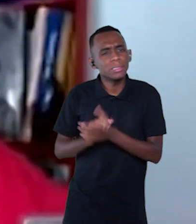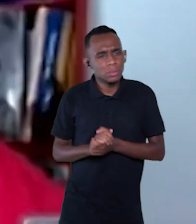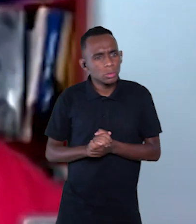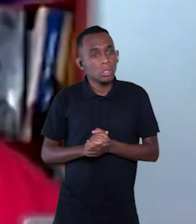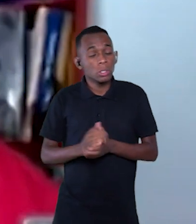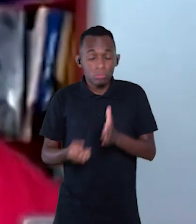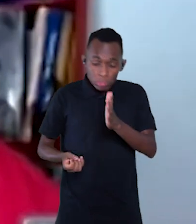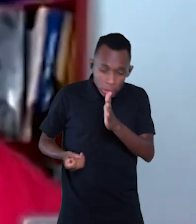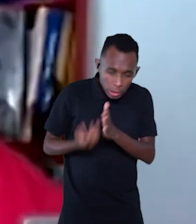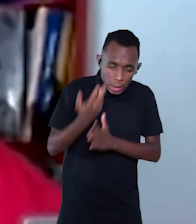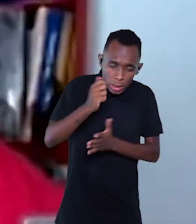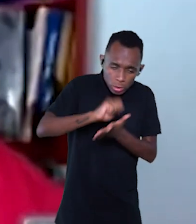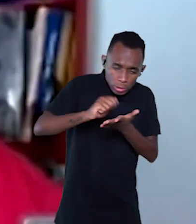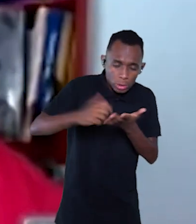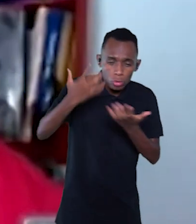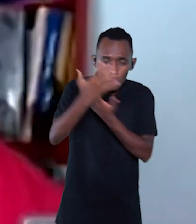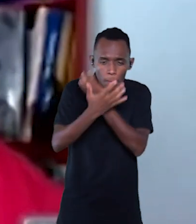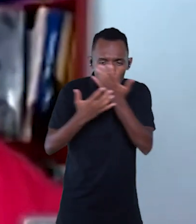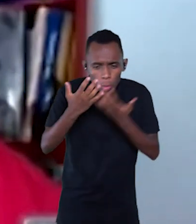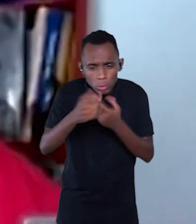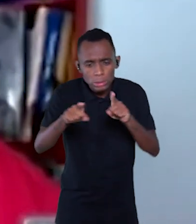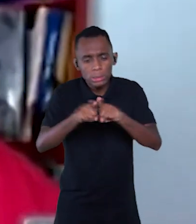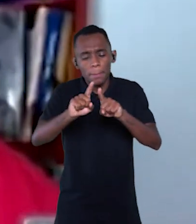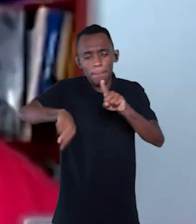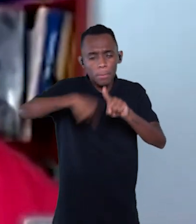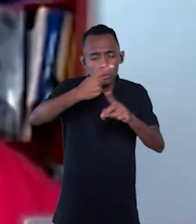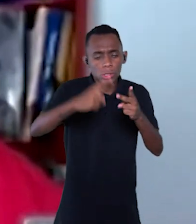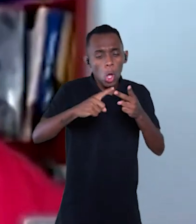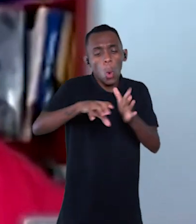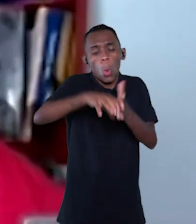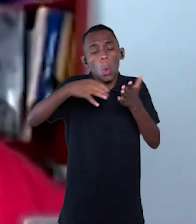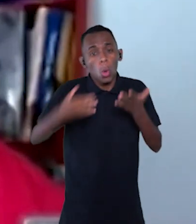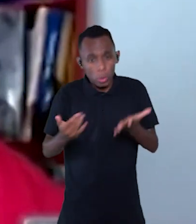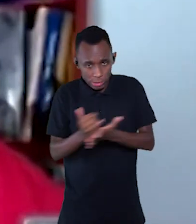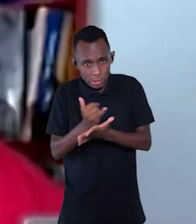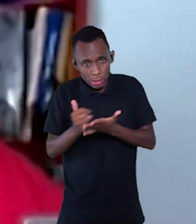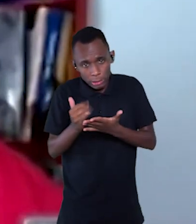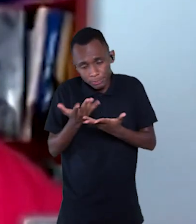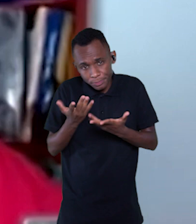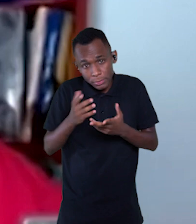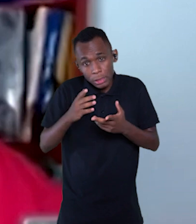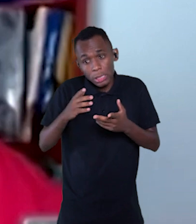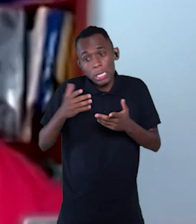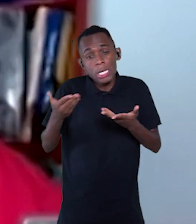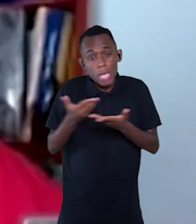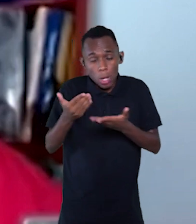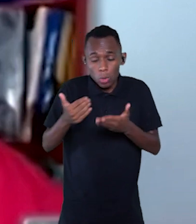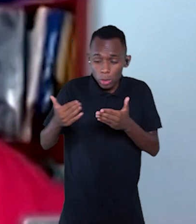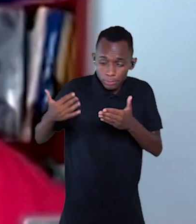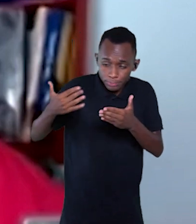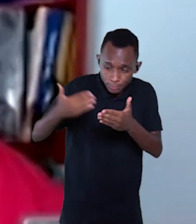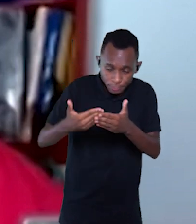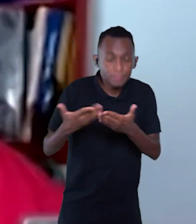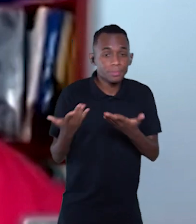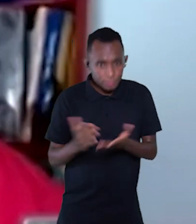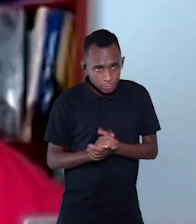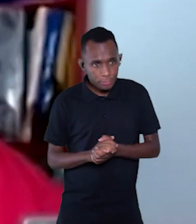com a composição, depois com as crônicas, e mais recentemente,